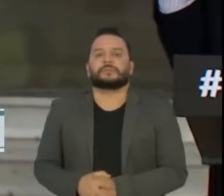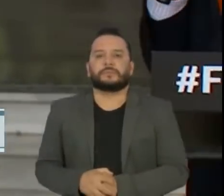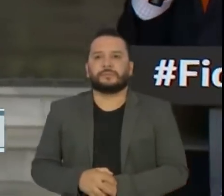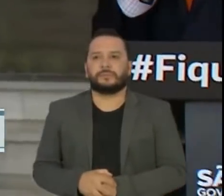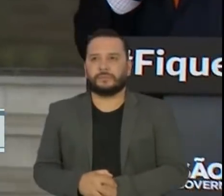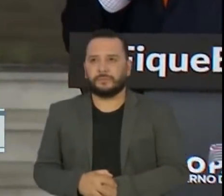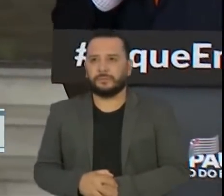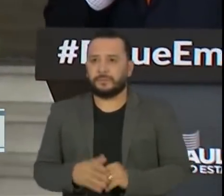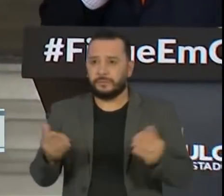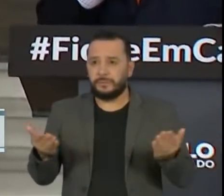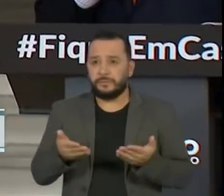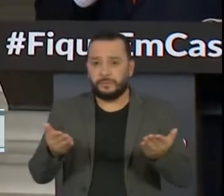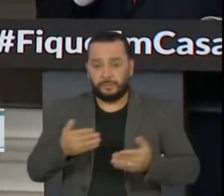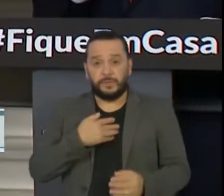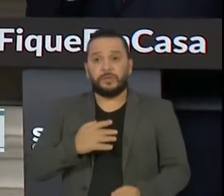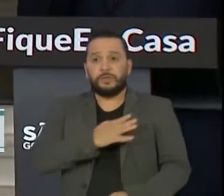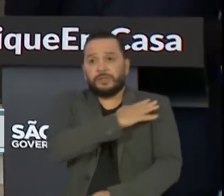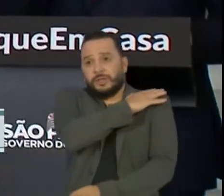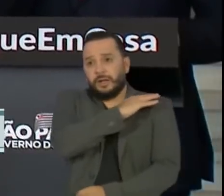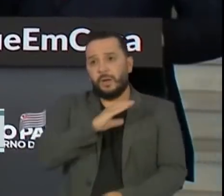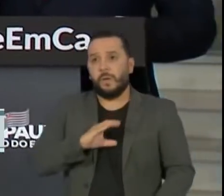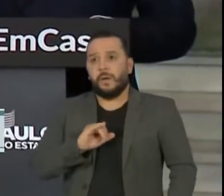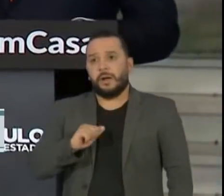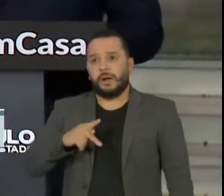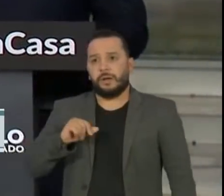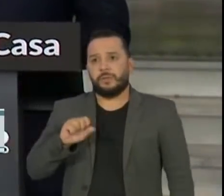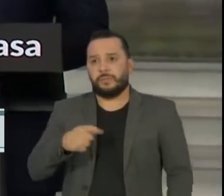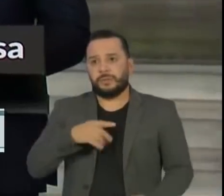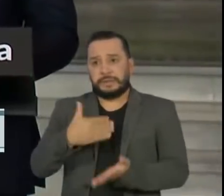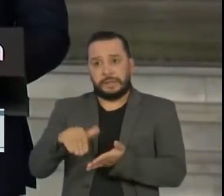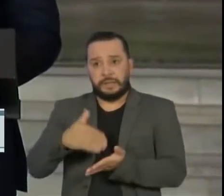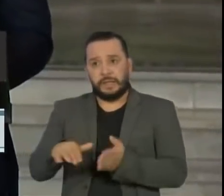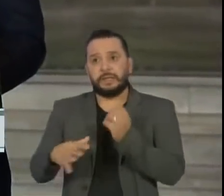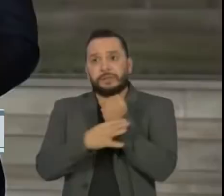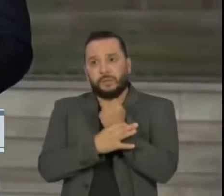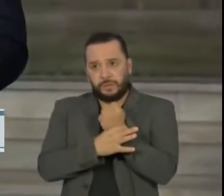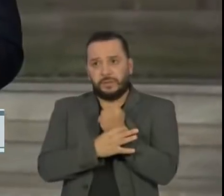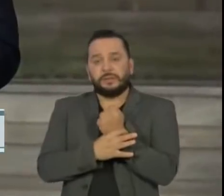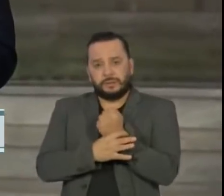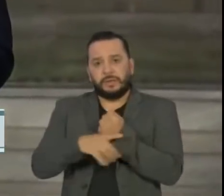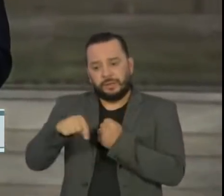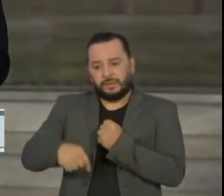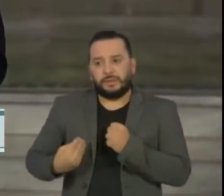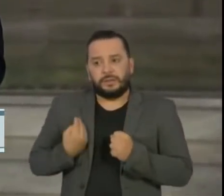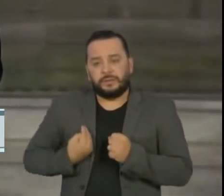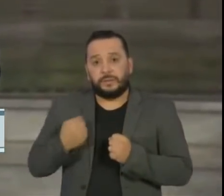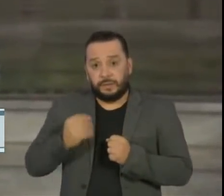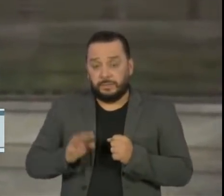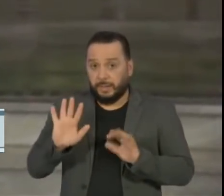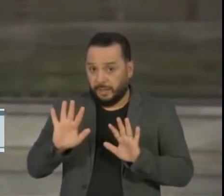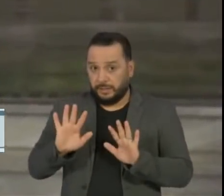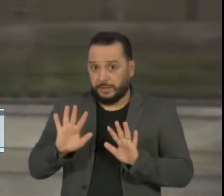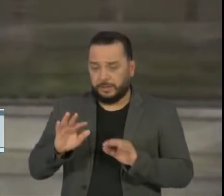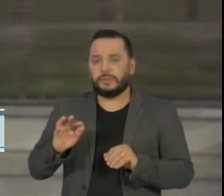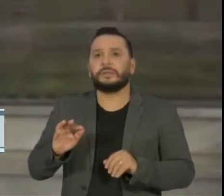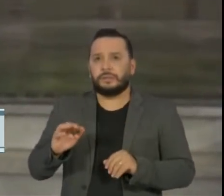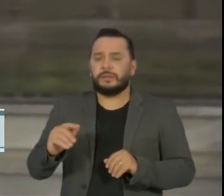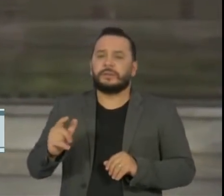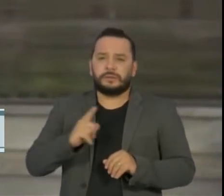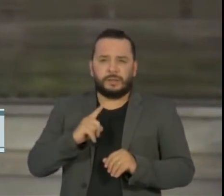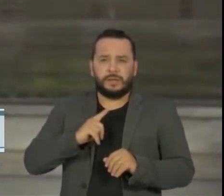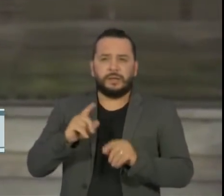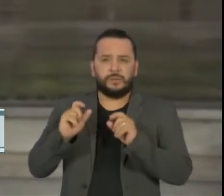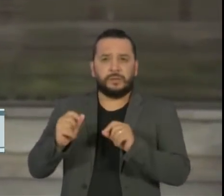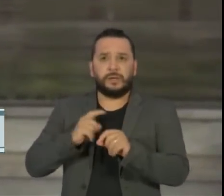passar a resposta ao General Campos, secretário de Segurança Pública aqui presente, queria registrar que, no mesmo dia em que recebi as